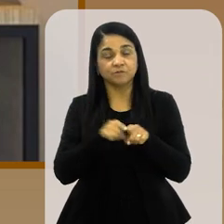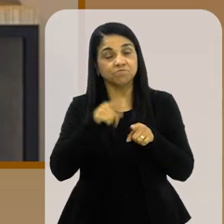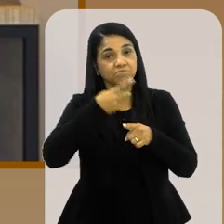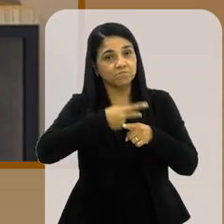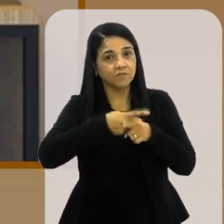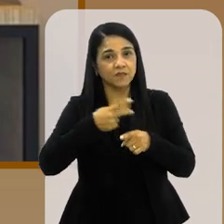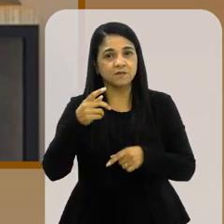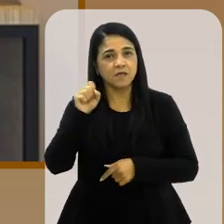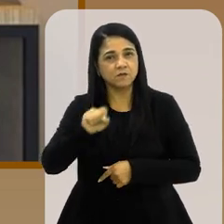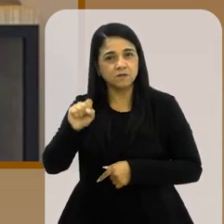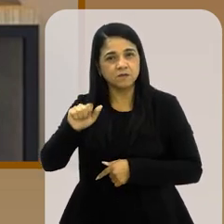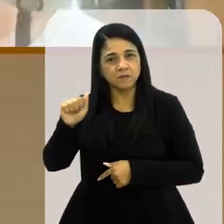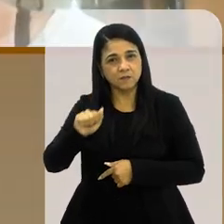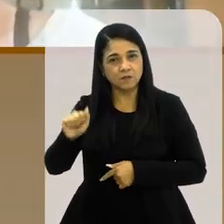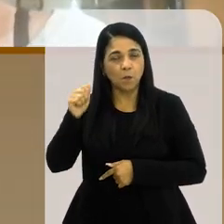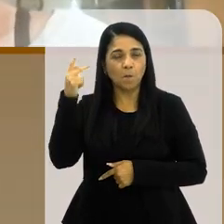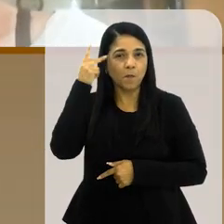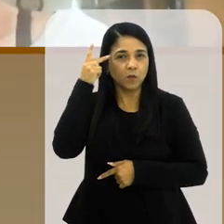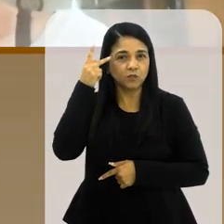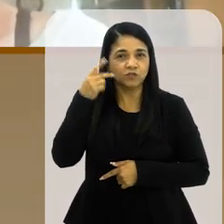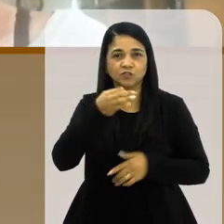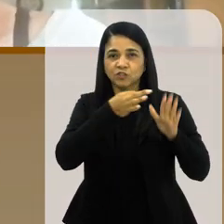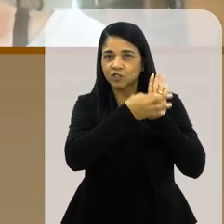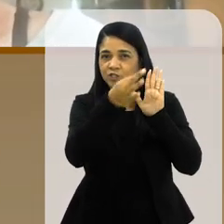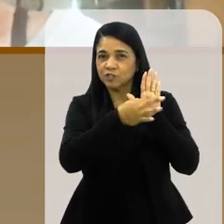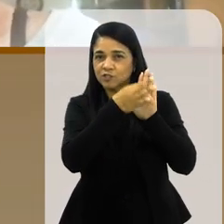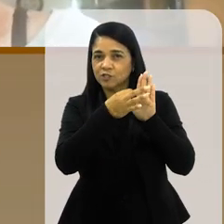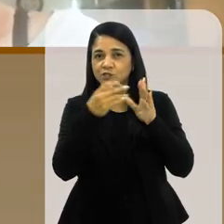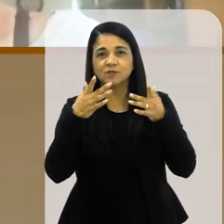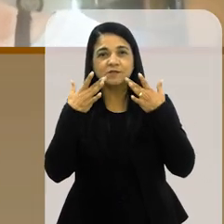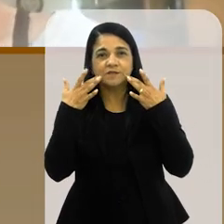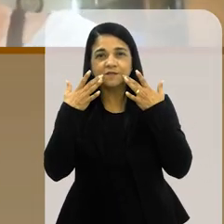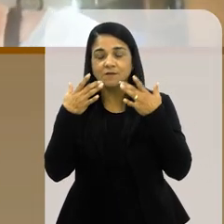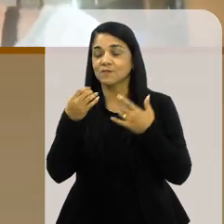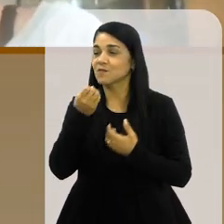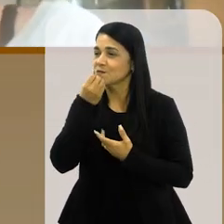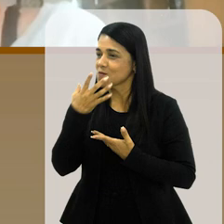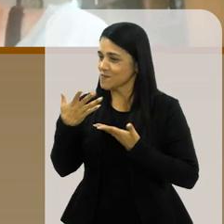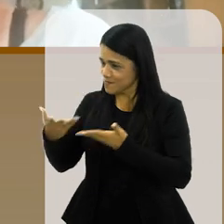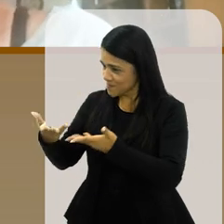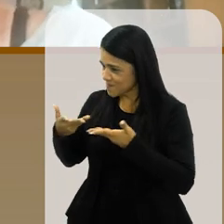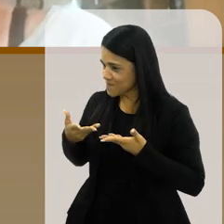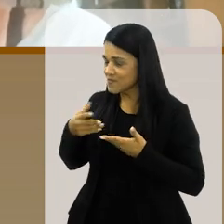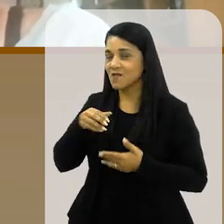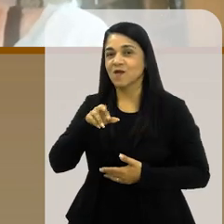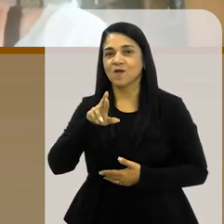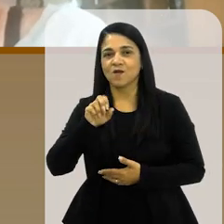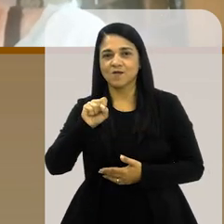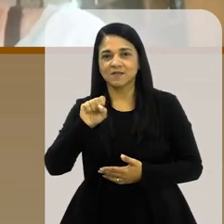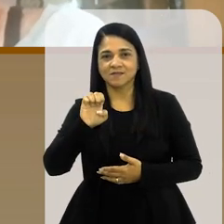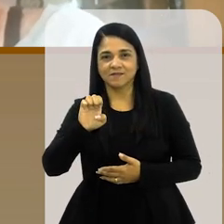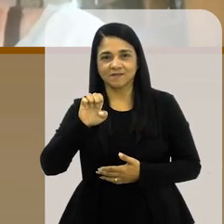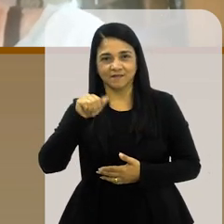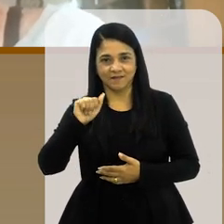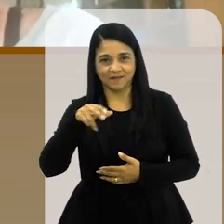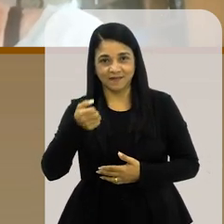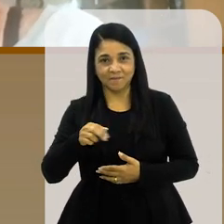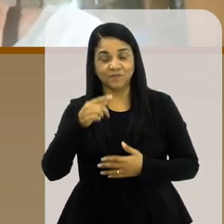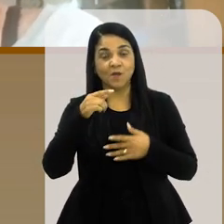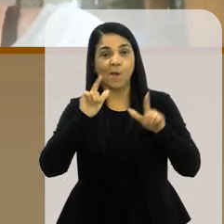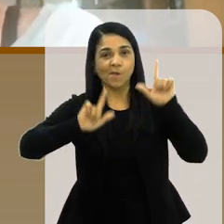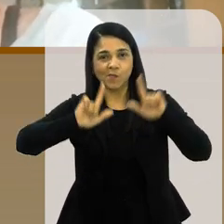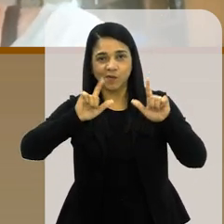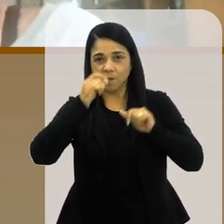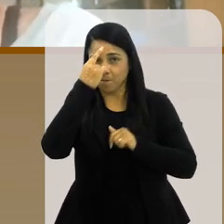Críticos Teatrais. Rosiana, seja muito bem-vinda ao programa Perfil. Muito obrigada por aceitar o